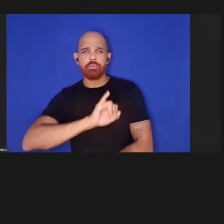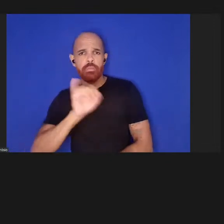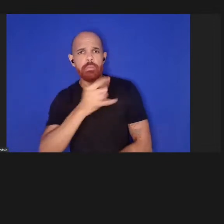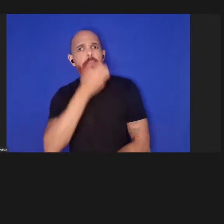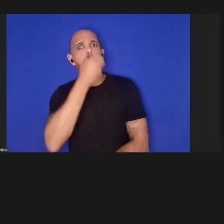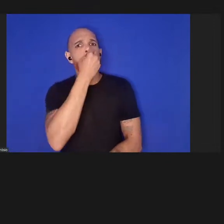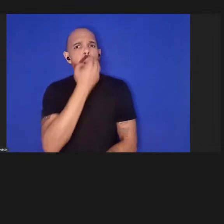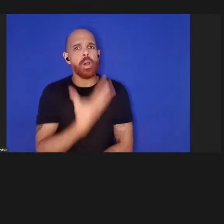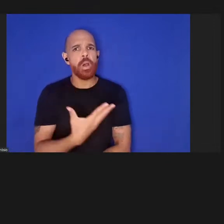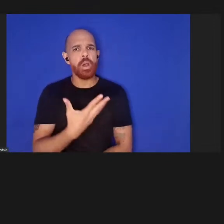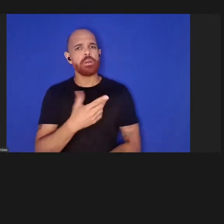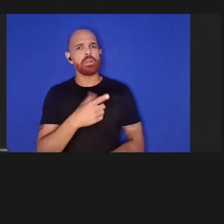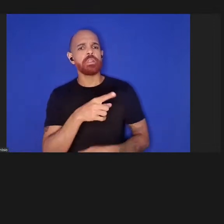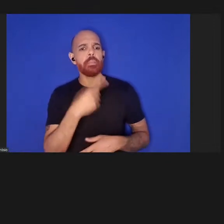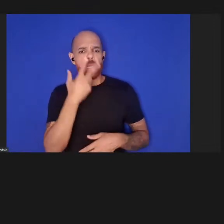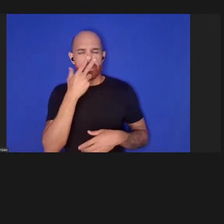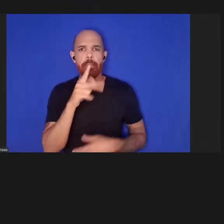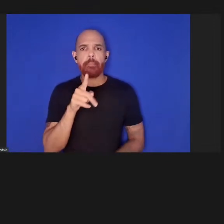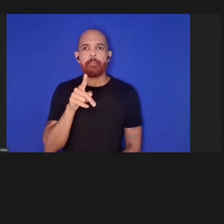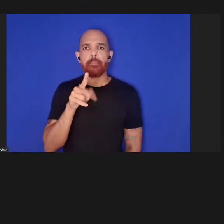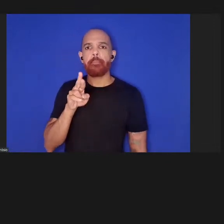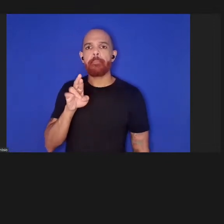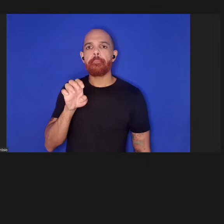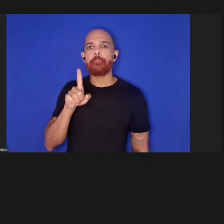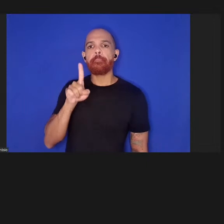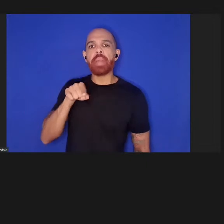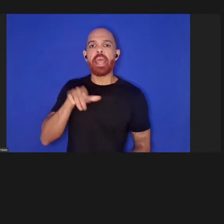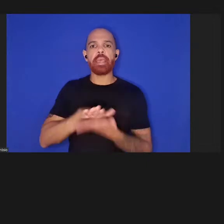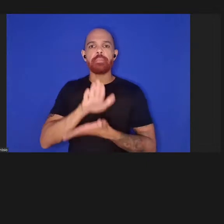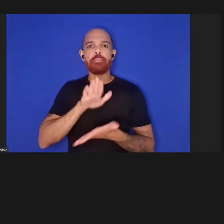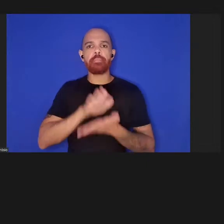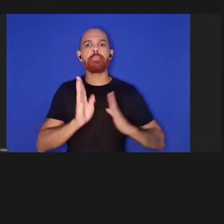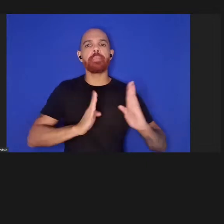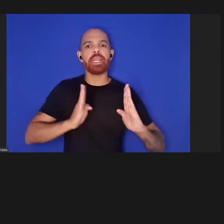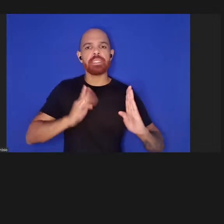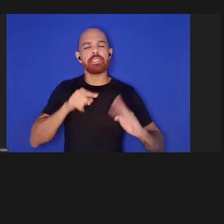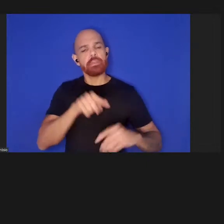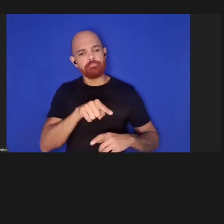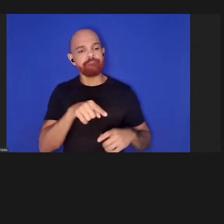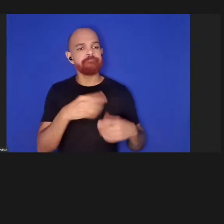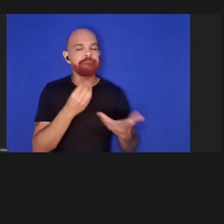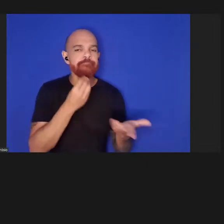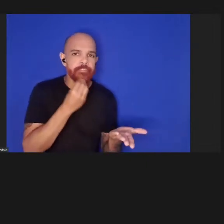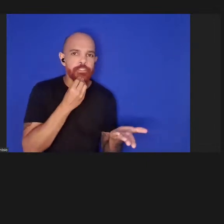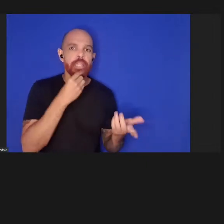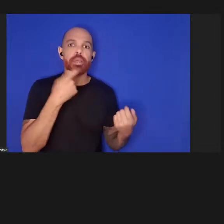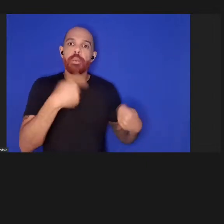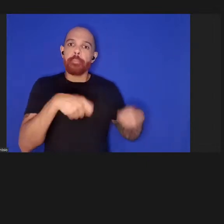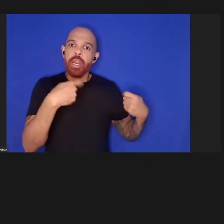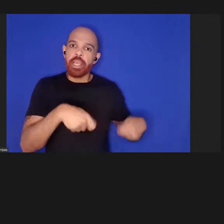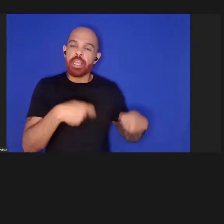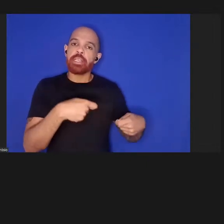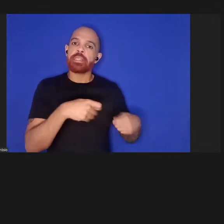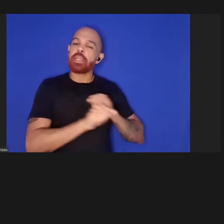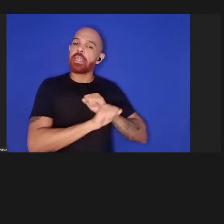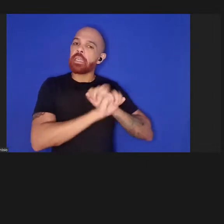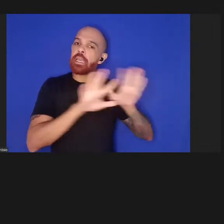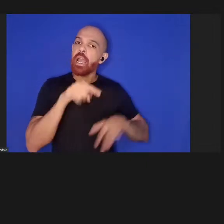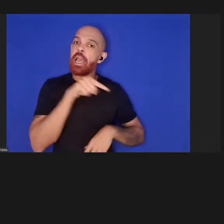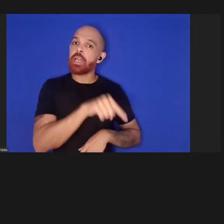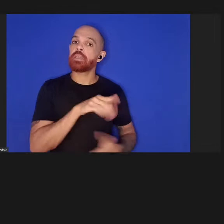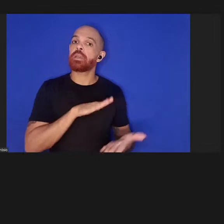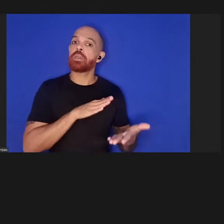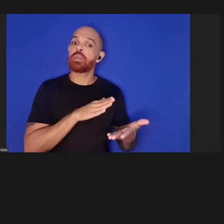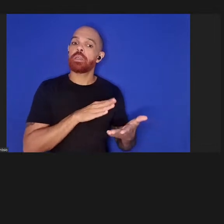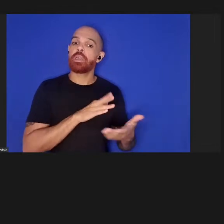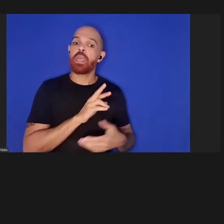na fase de pré-impressão em que deve estar muito claro que ele ainda não passou por revisão